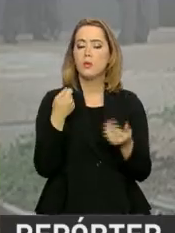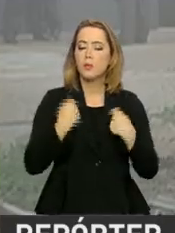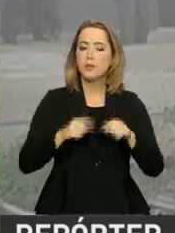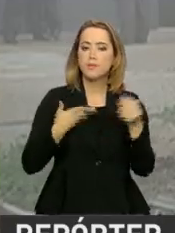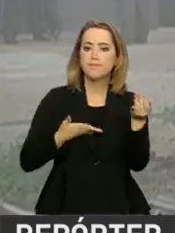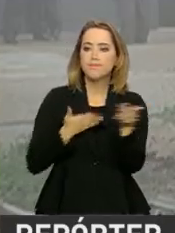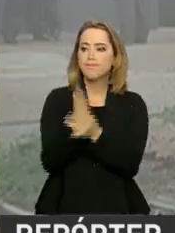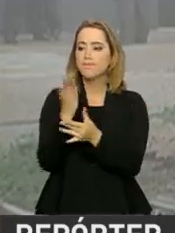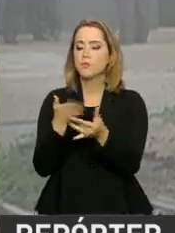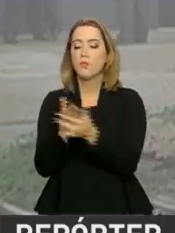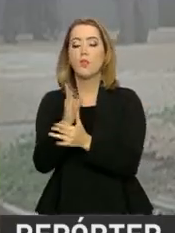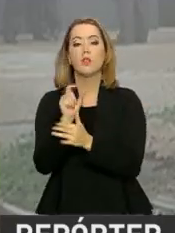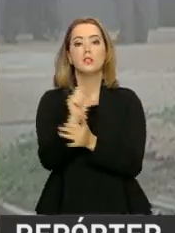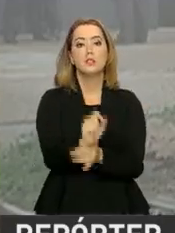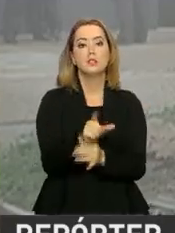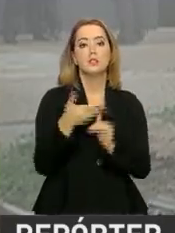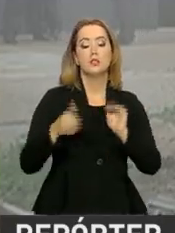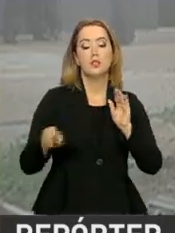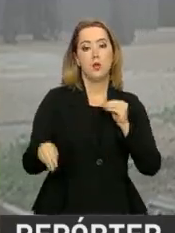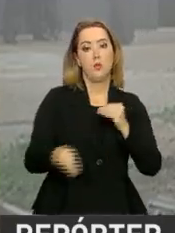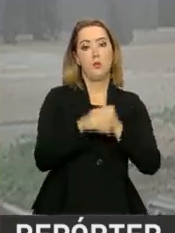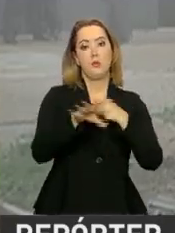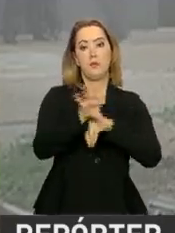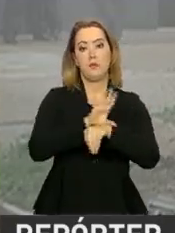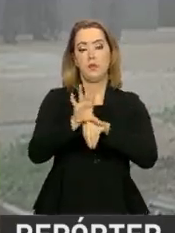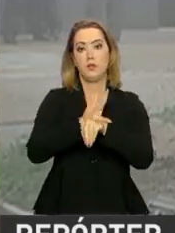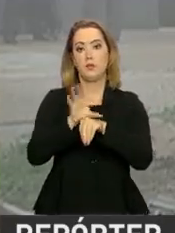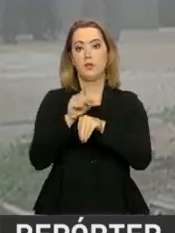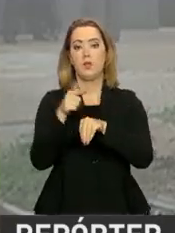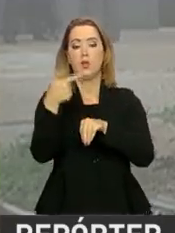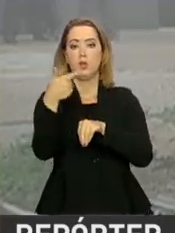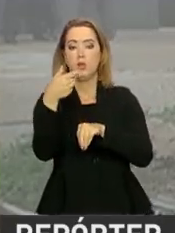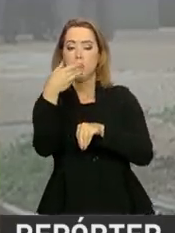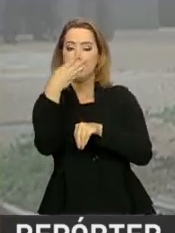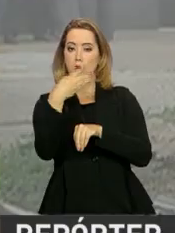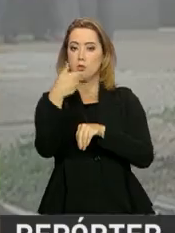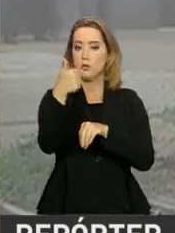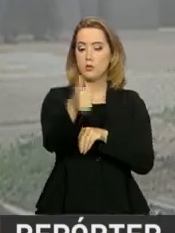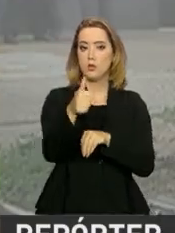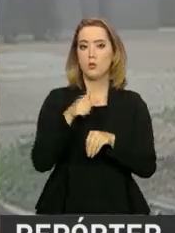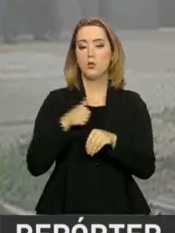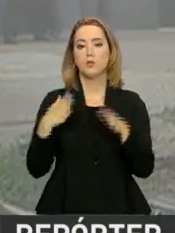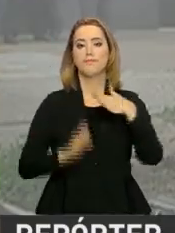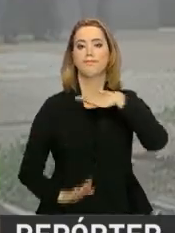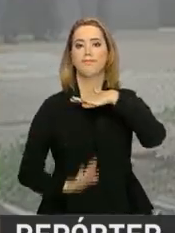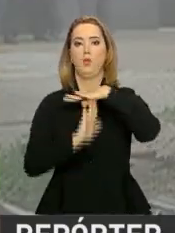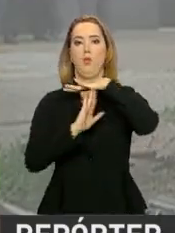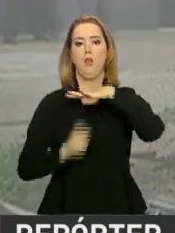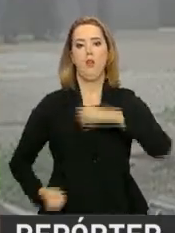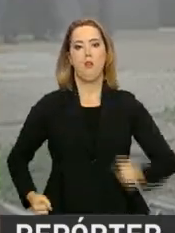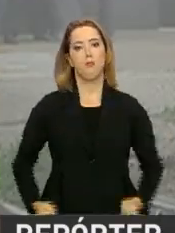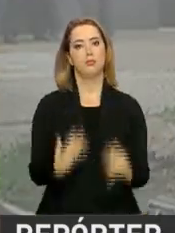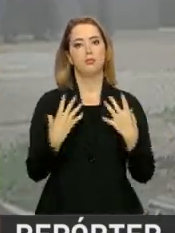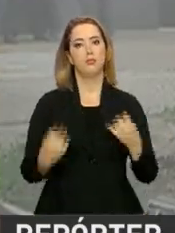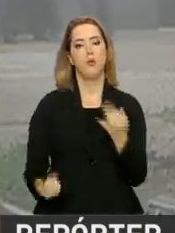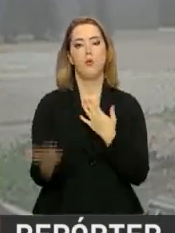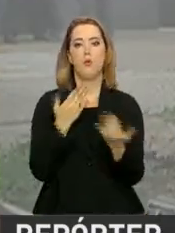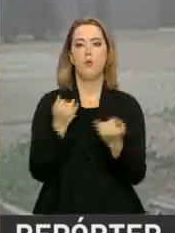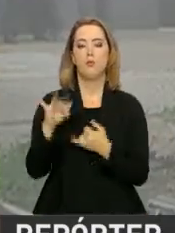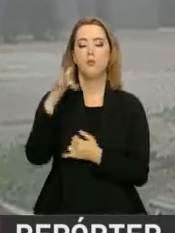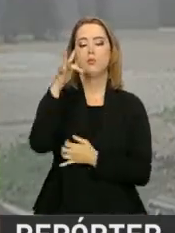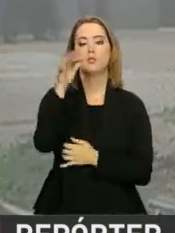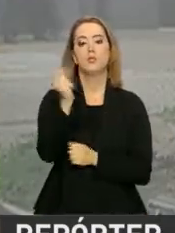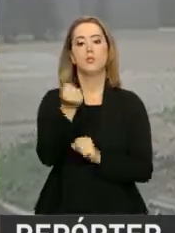da proposta de emenda constitucional 241, que limita o crescimento dos gastos públicos à inflação do